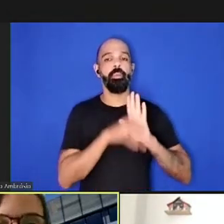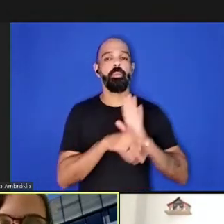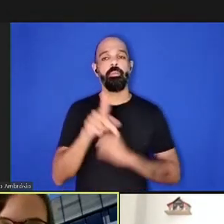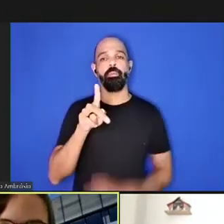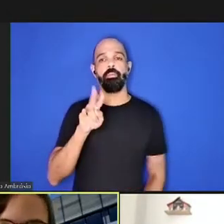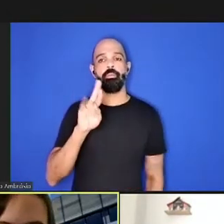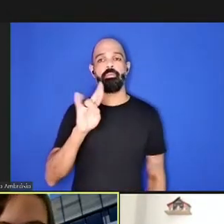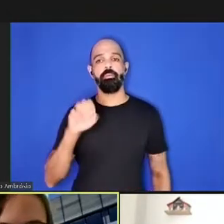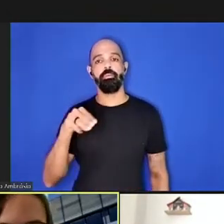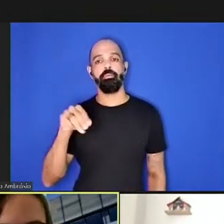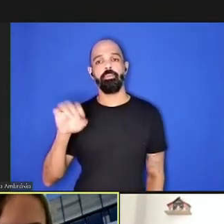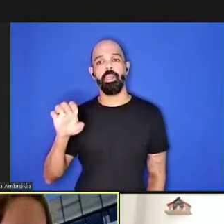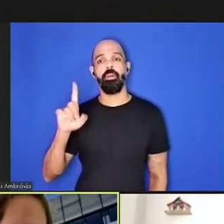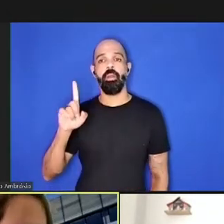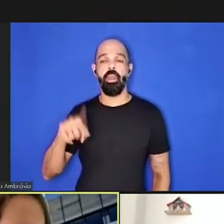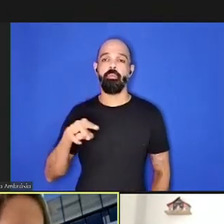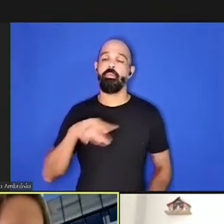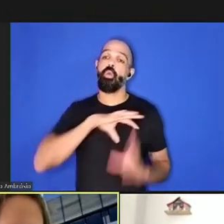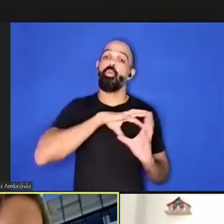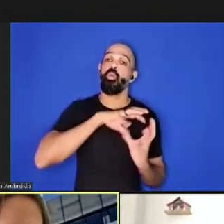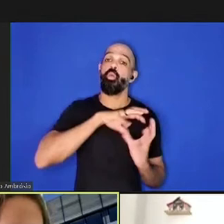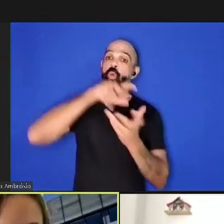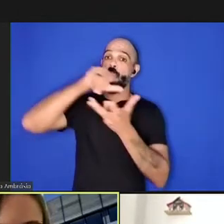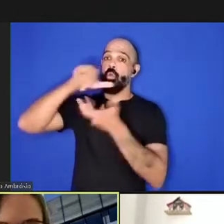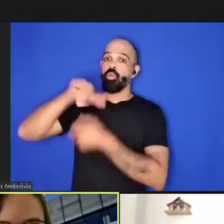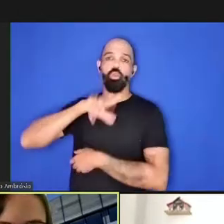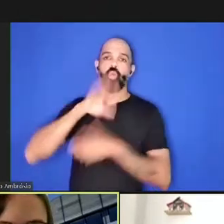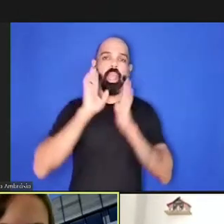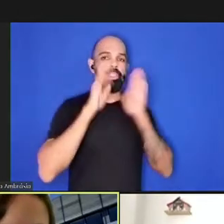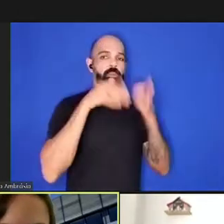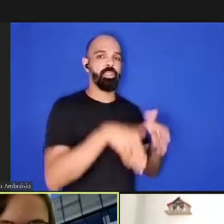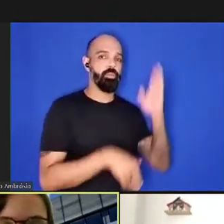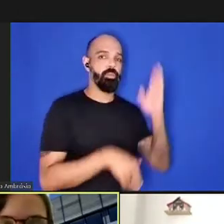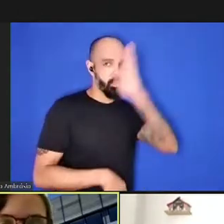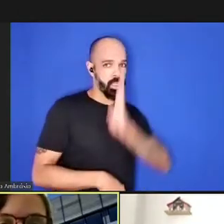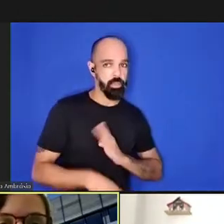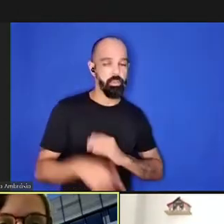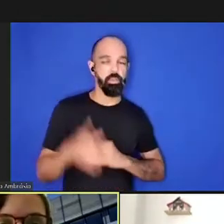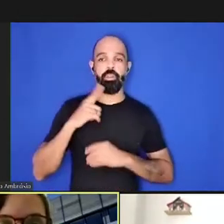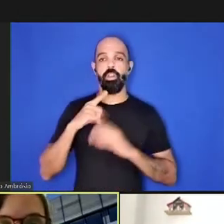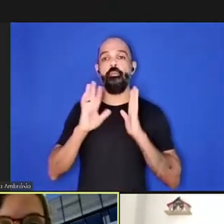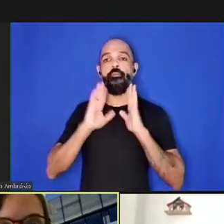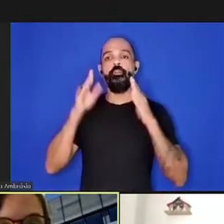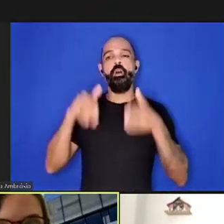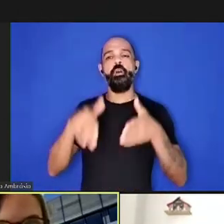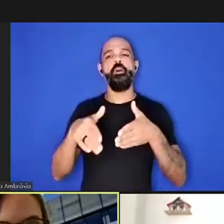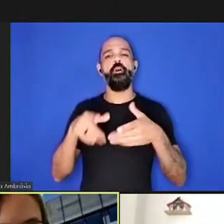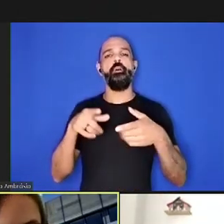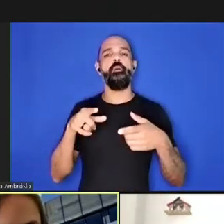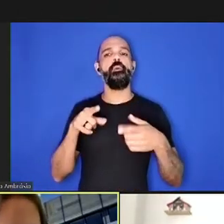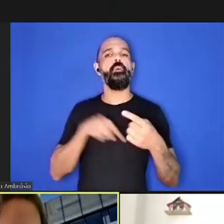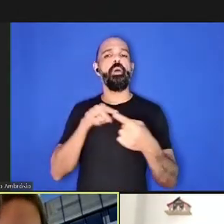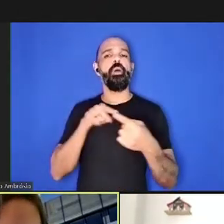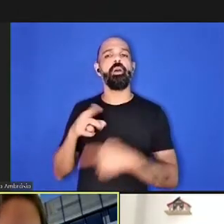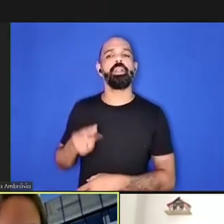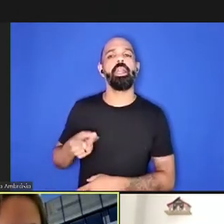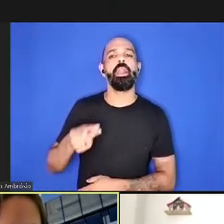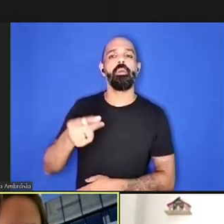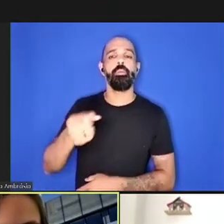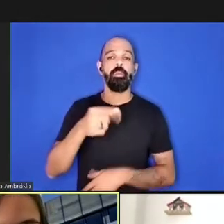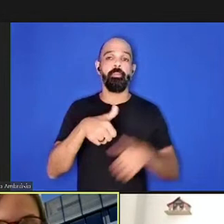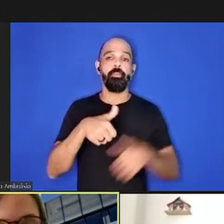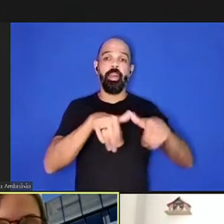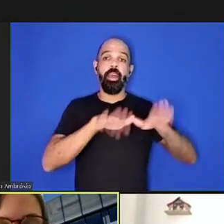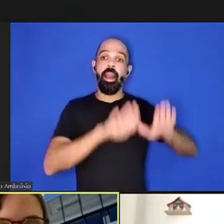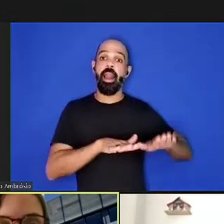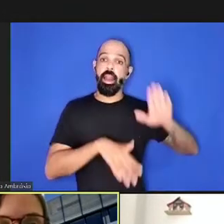que é um programa oferecido para o mundo todo, não é uma coisa específica para o Brasil, e que tem um foco numa perspectiva de carreira de longo prazo na Alemanha.